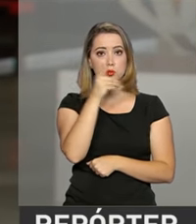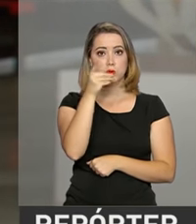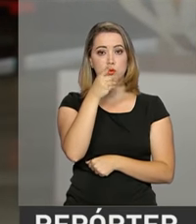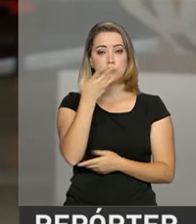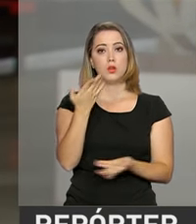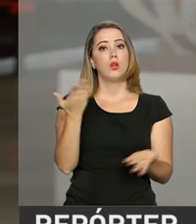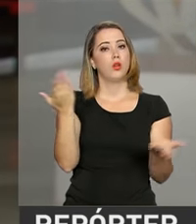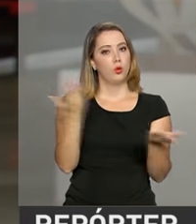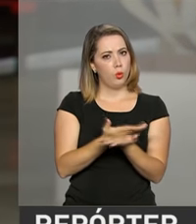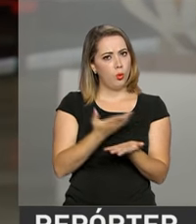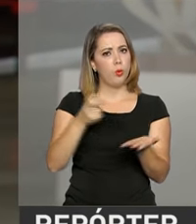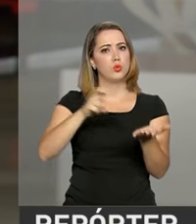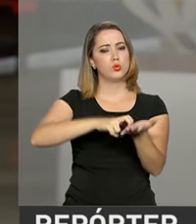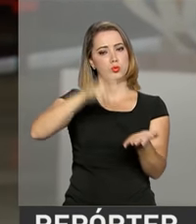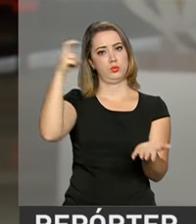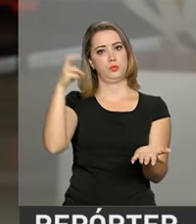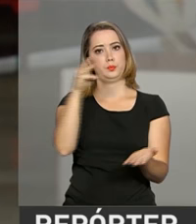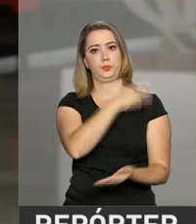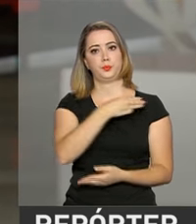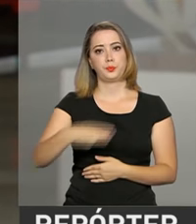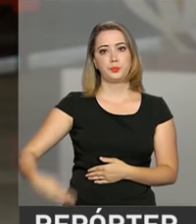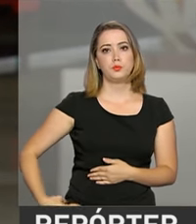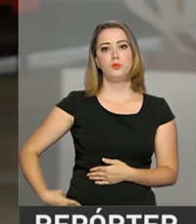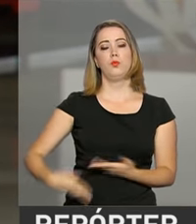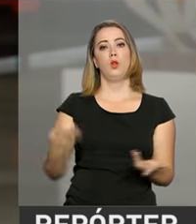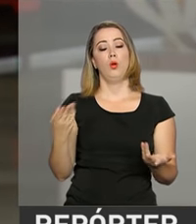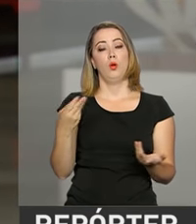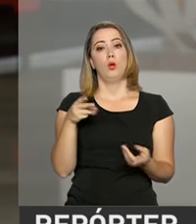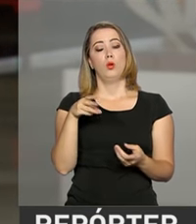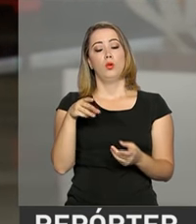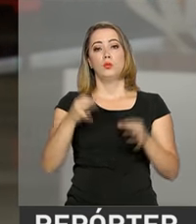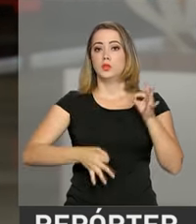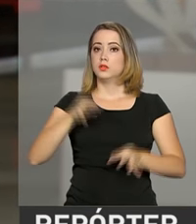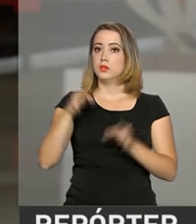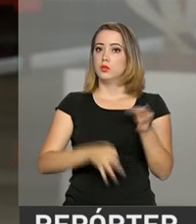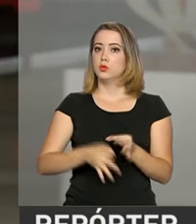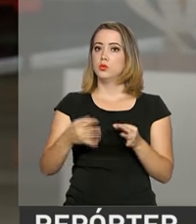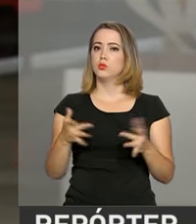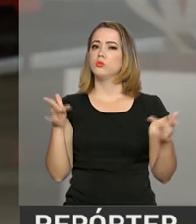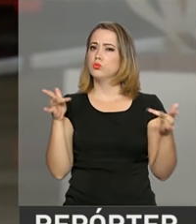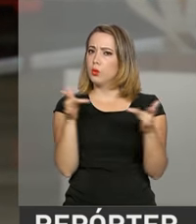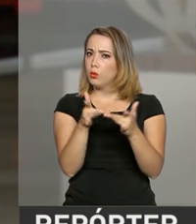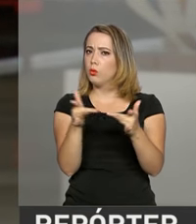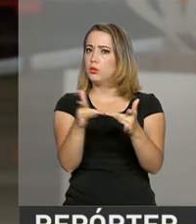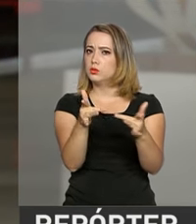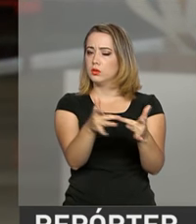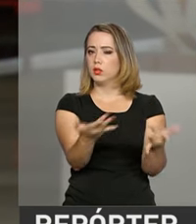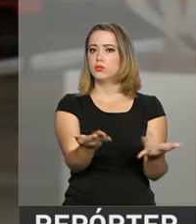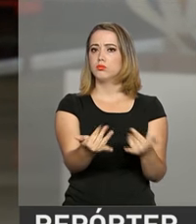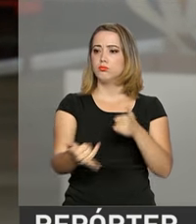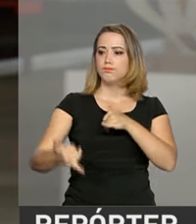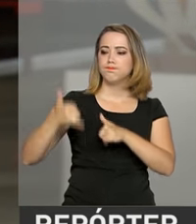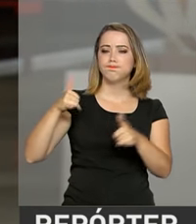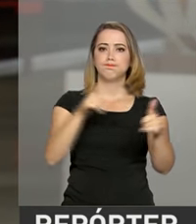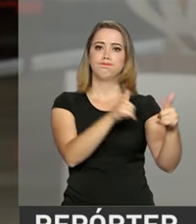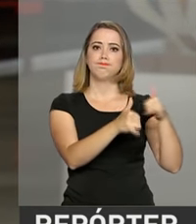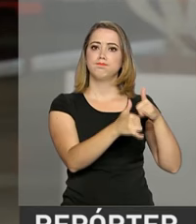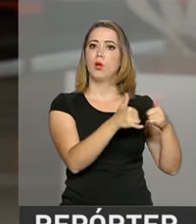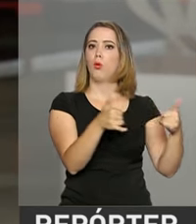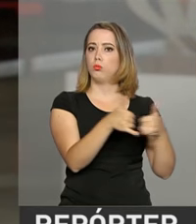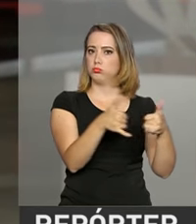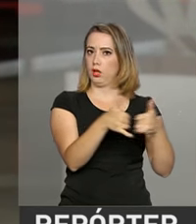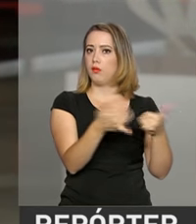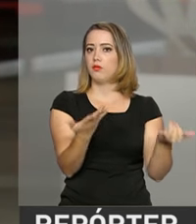desta segunda-feira o Ministro Alexandre de Moraes ficou em constante contato com o governador José Melo de Oliveira e fez